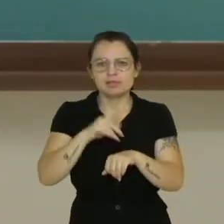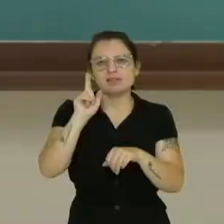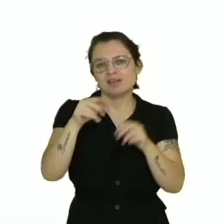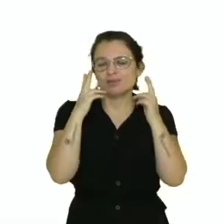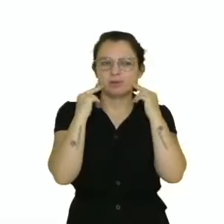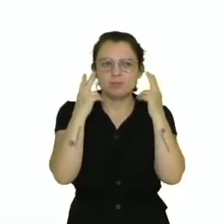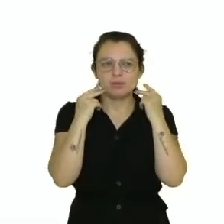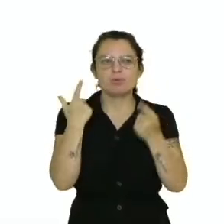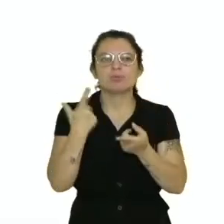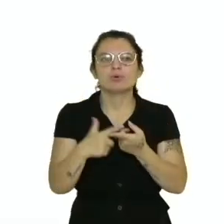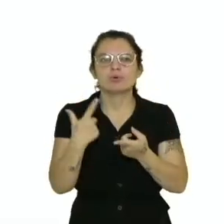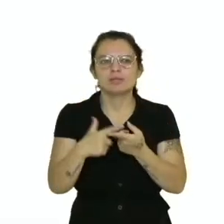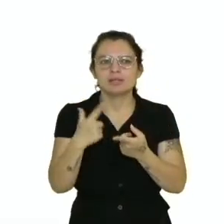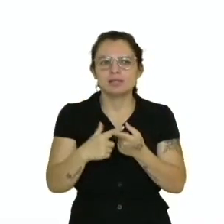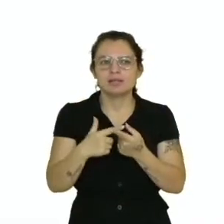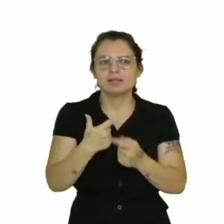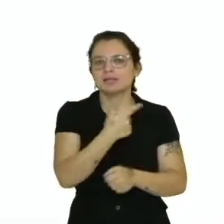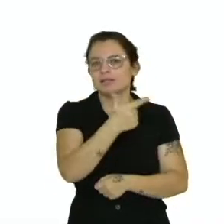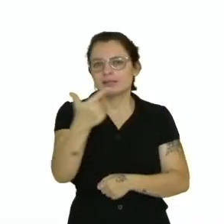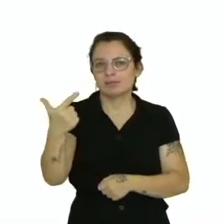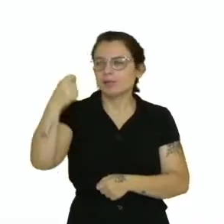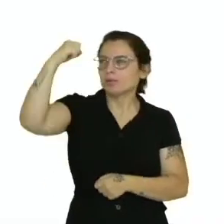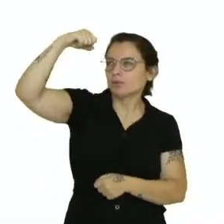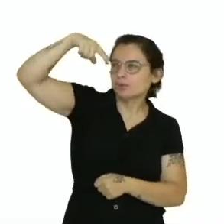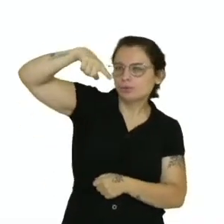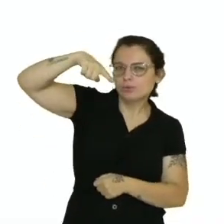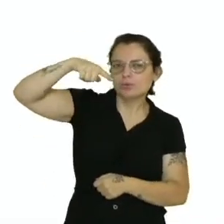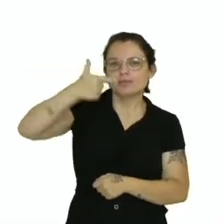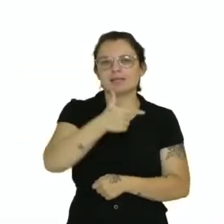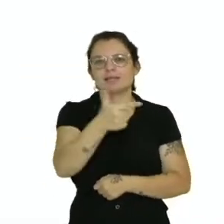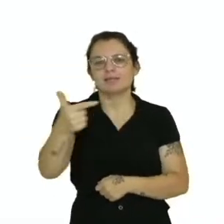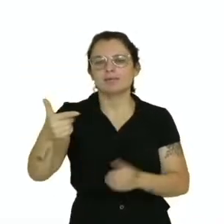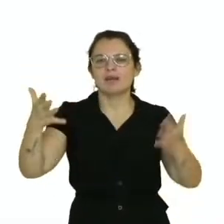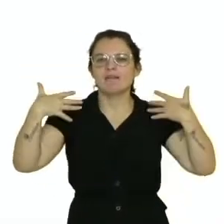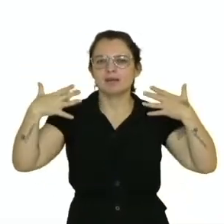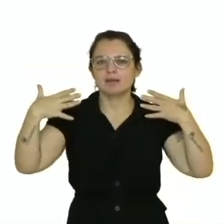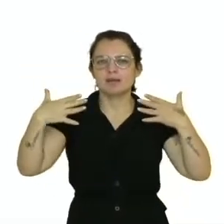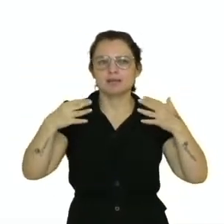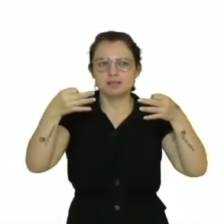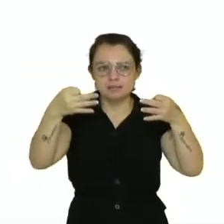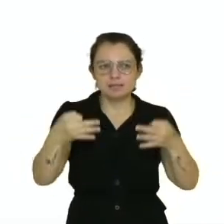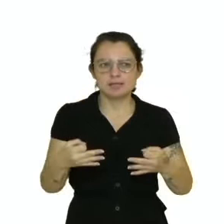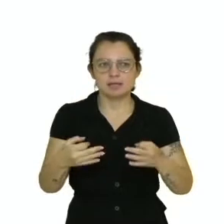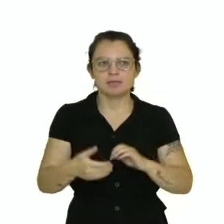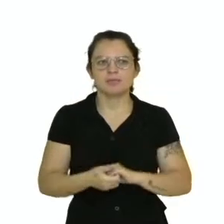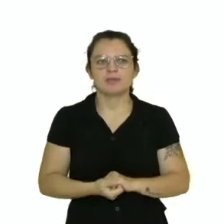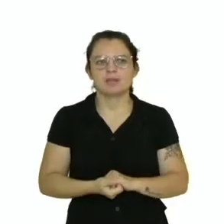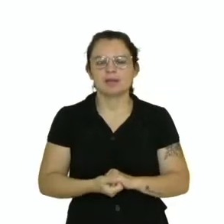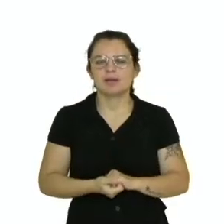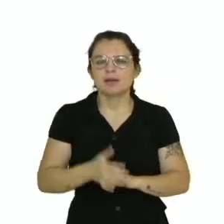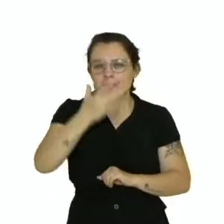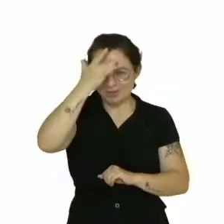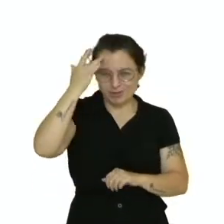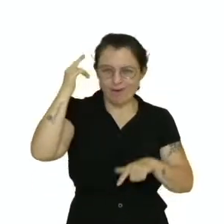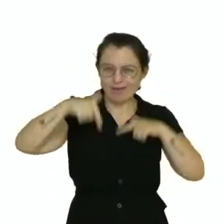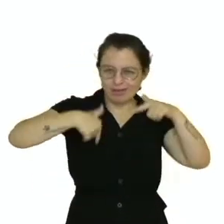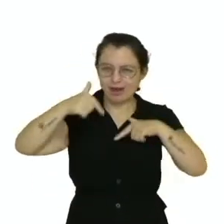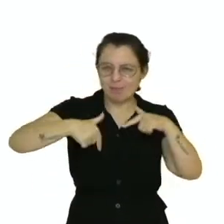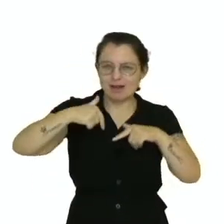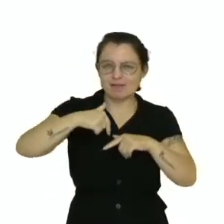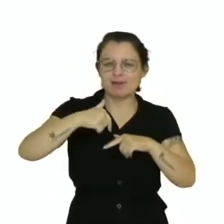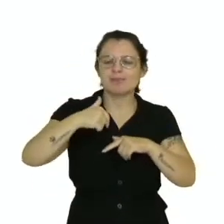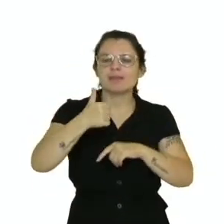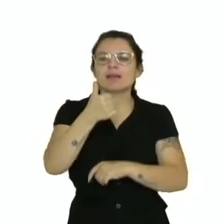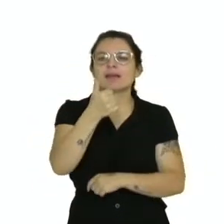fábricas, principalmente por serem mal iluminadas e sem a ventilação adequada. As jornadas de trabalho eram de 14 a